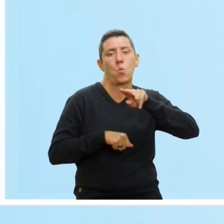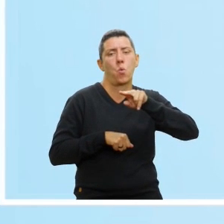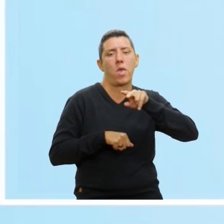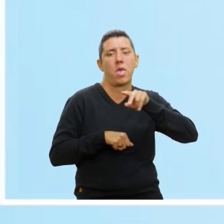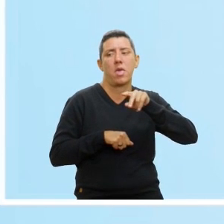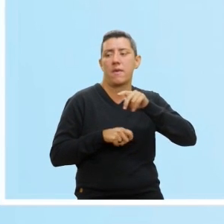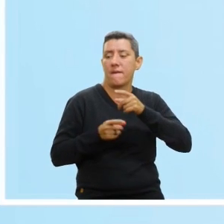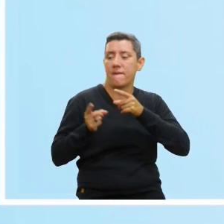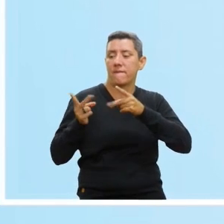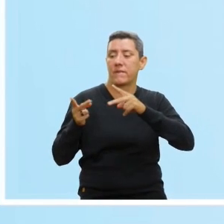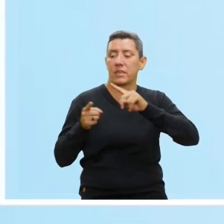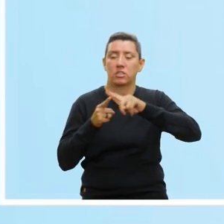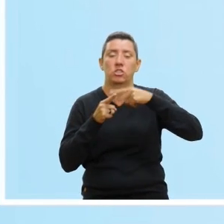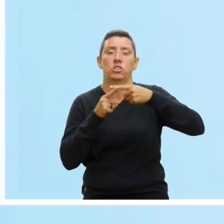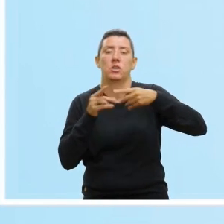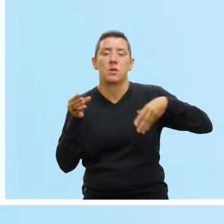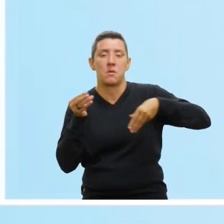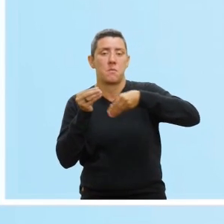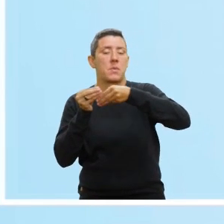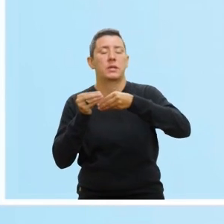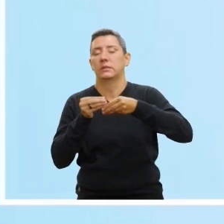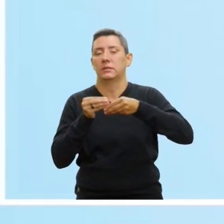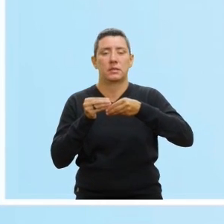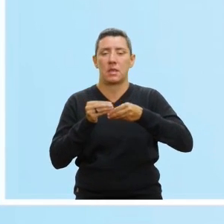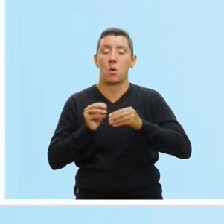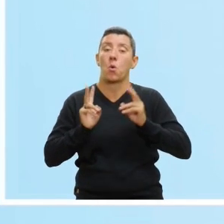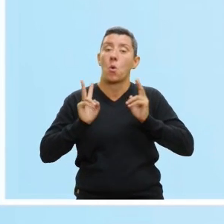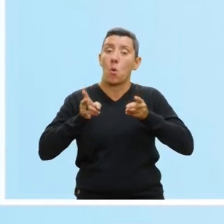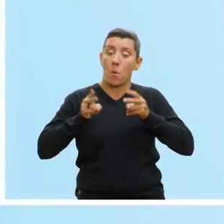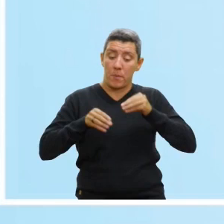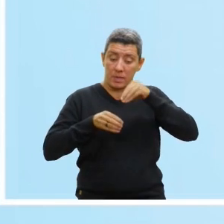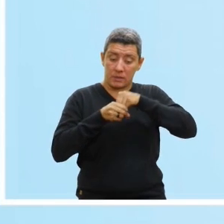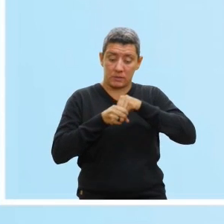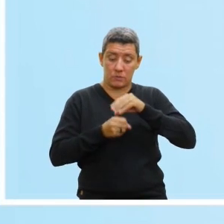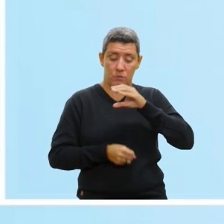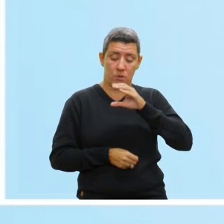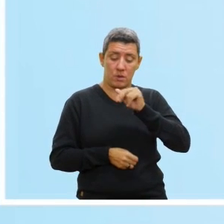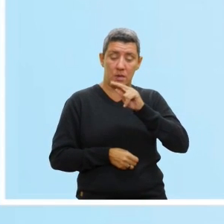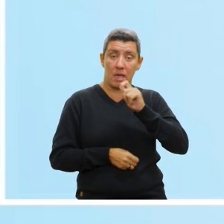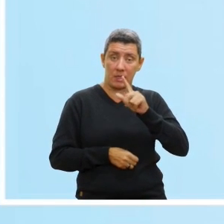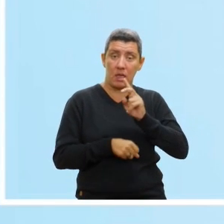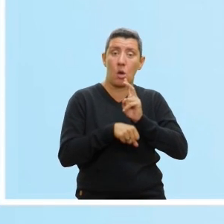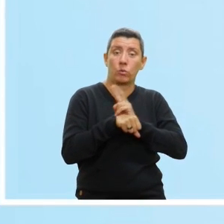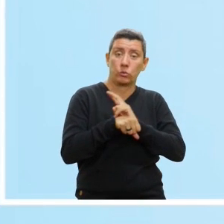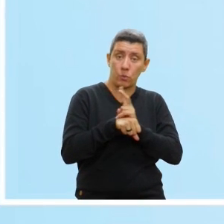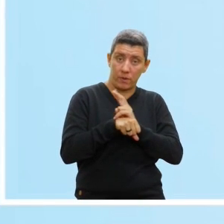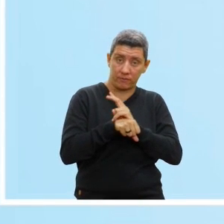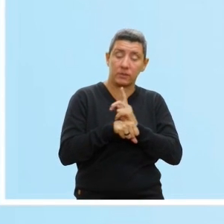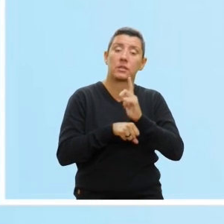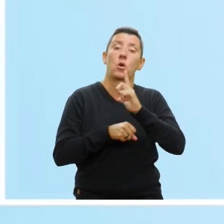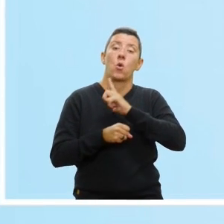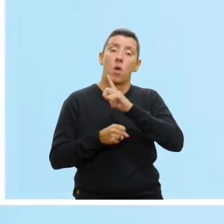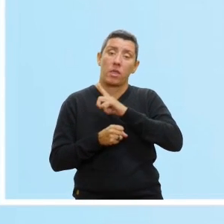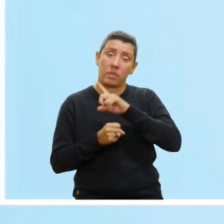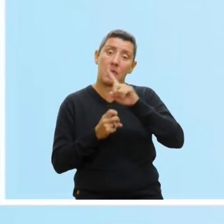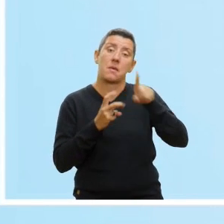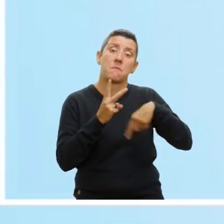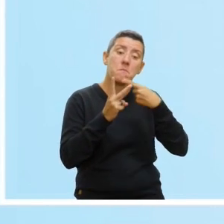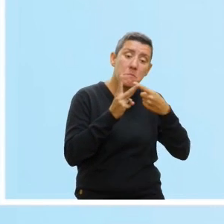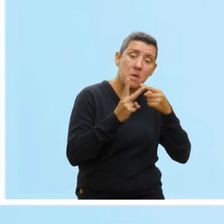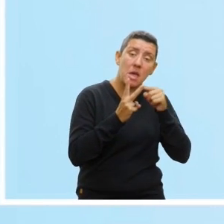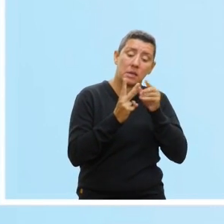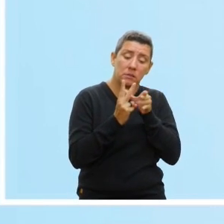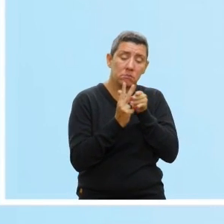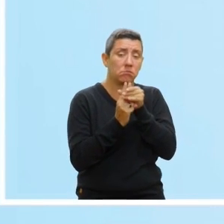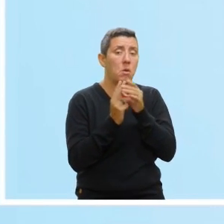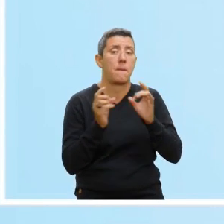vendors. Aqui na Huawei, o próprio canal de supervisão, ele faz isso. Ele além de monitorar os equipamentos